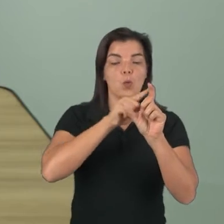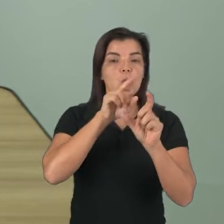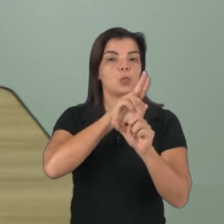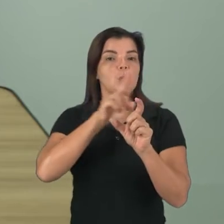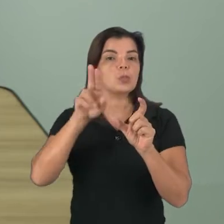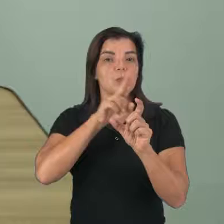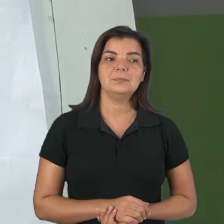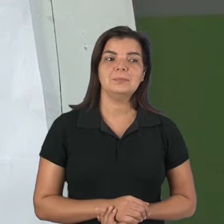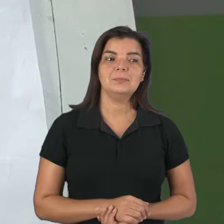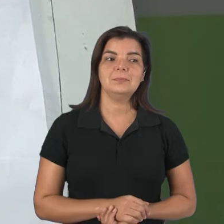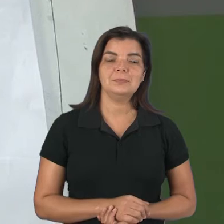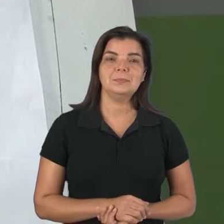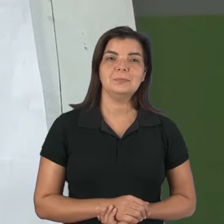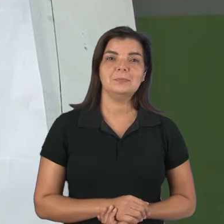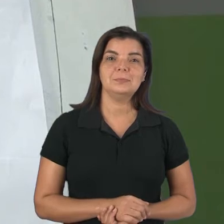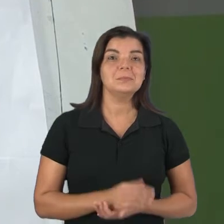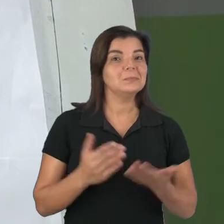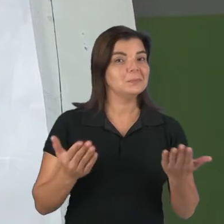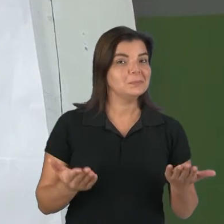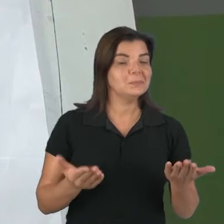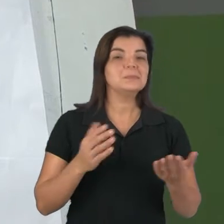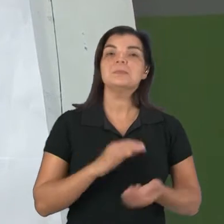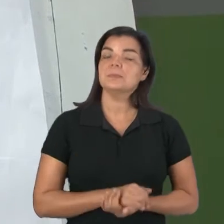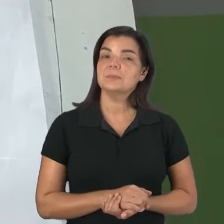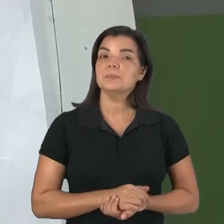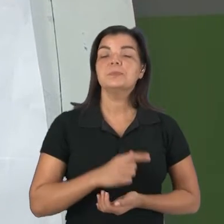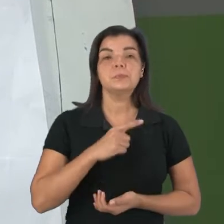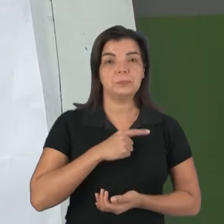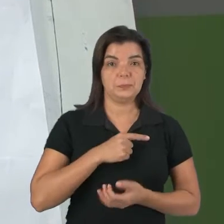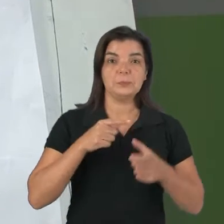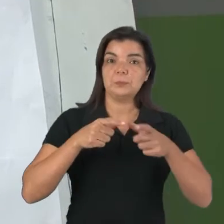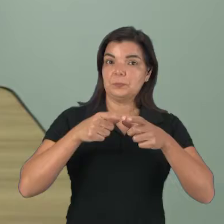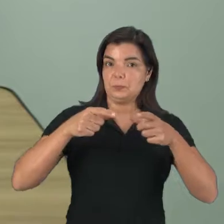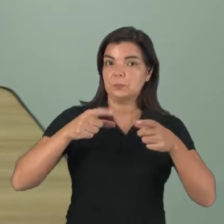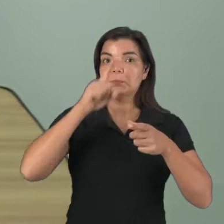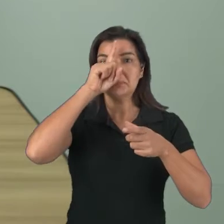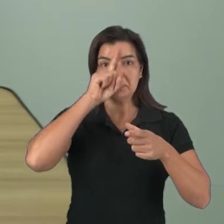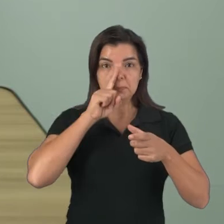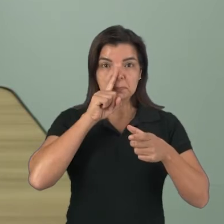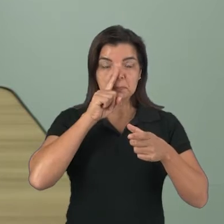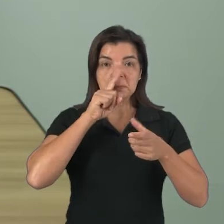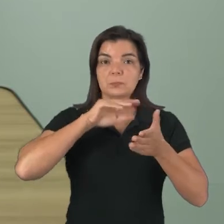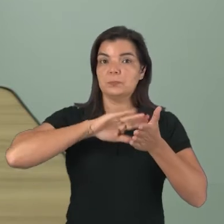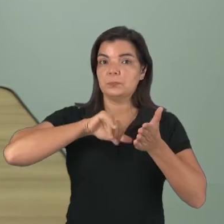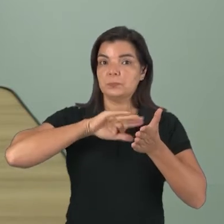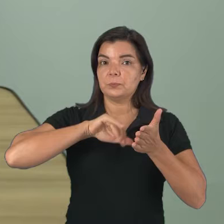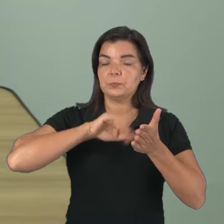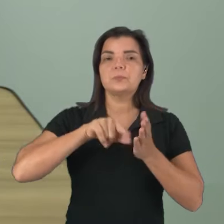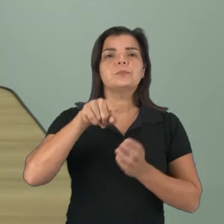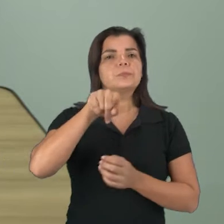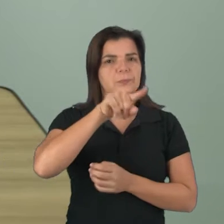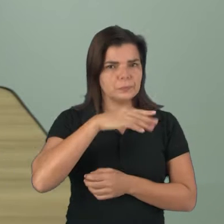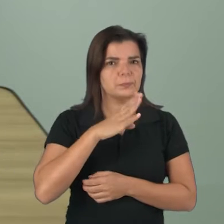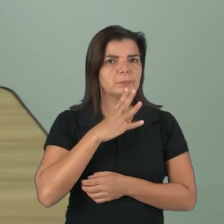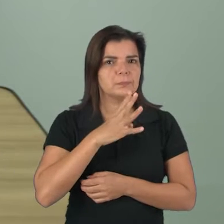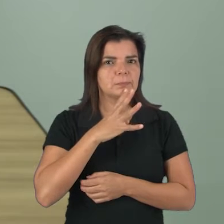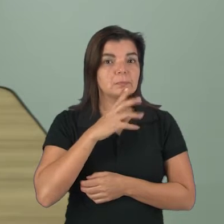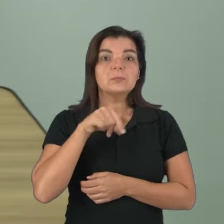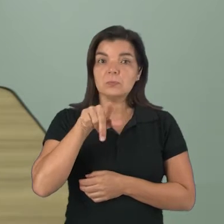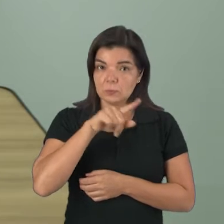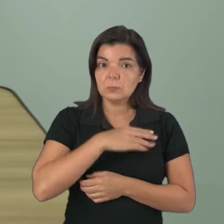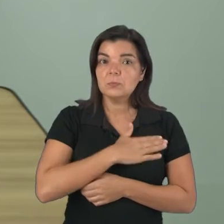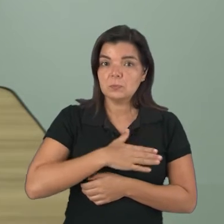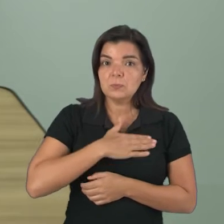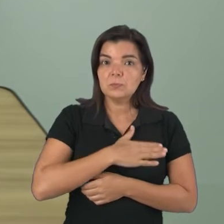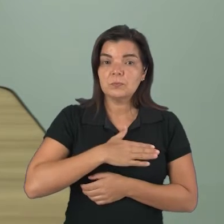das frutas vamos lá então criança nós temos uma mão vocês conhecem mamão vocês gostam de mamão